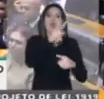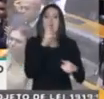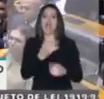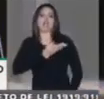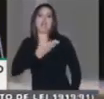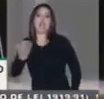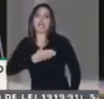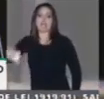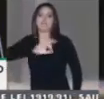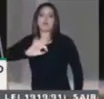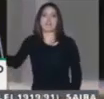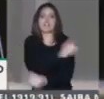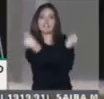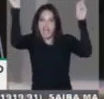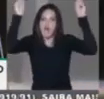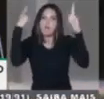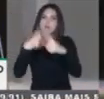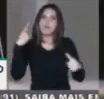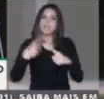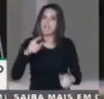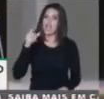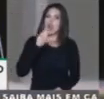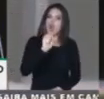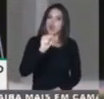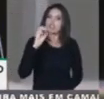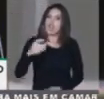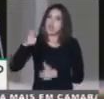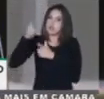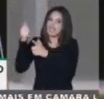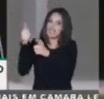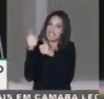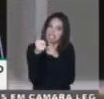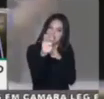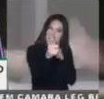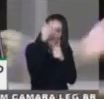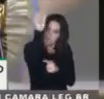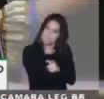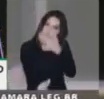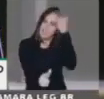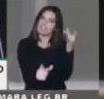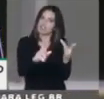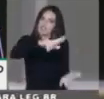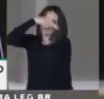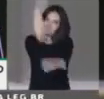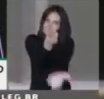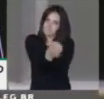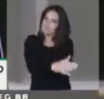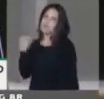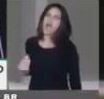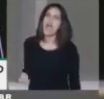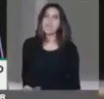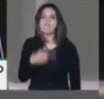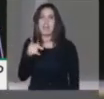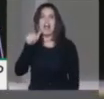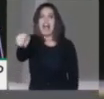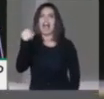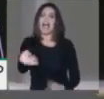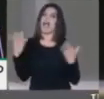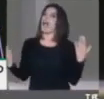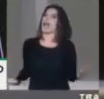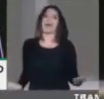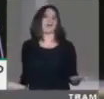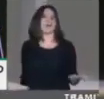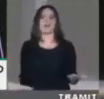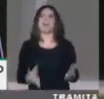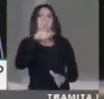colegas porque dão 80 tiros numa só pessoa e me digam, tira dali daquele